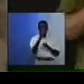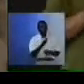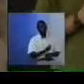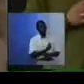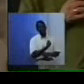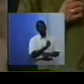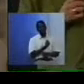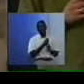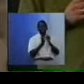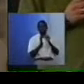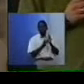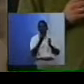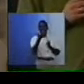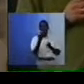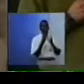Volta.